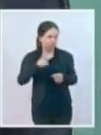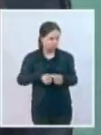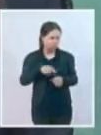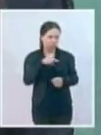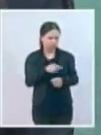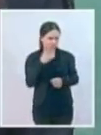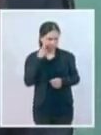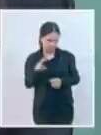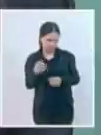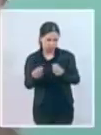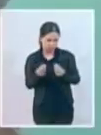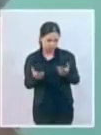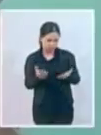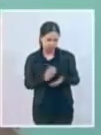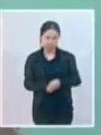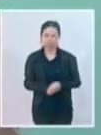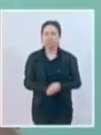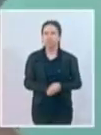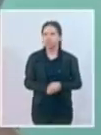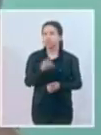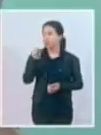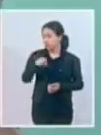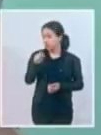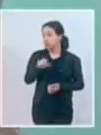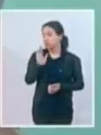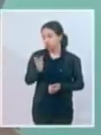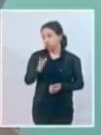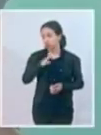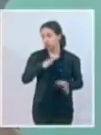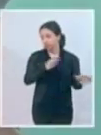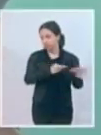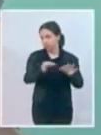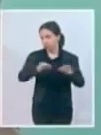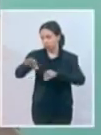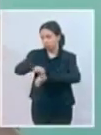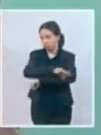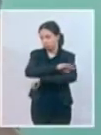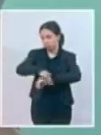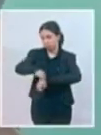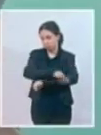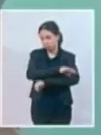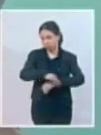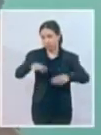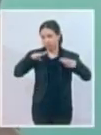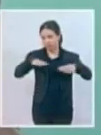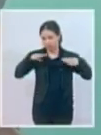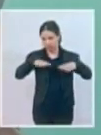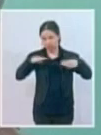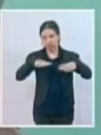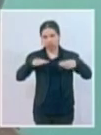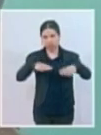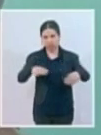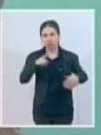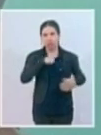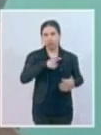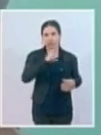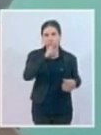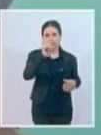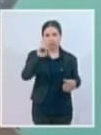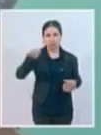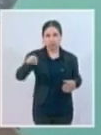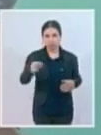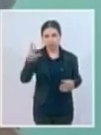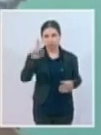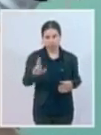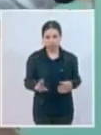disso. Porém, hoje nós já temos um esboço, né, de um projeto que seria a praça, considerando que temos aí 500.000 de emenda que o